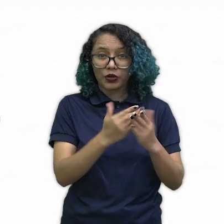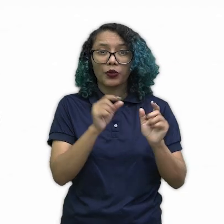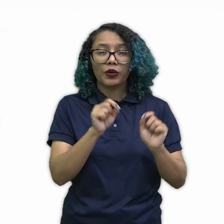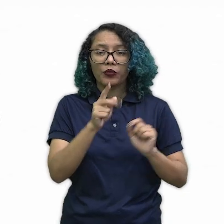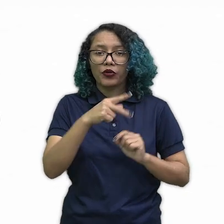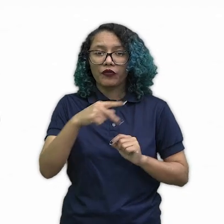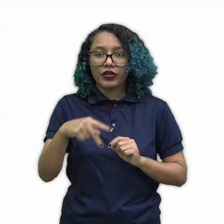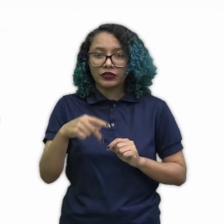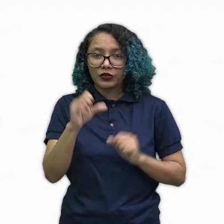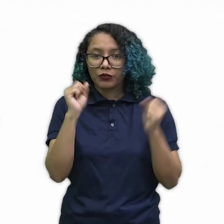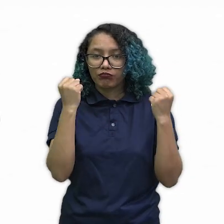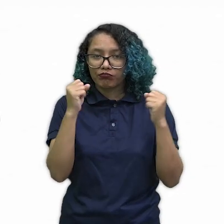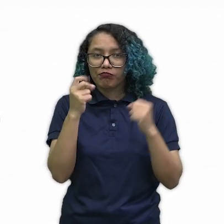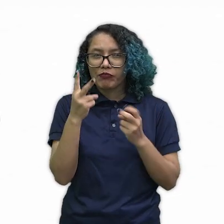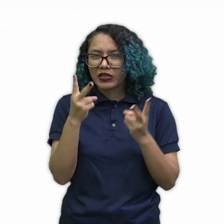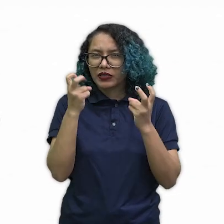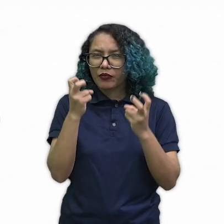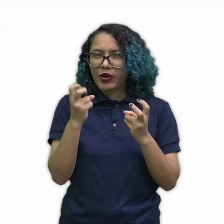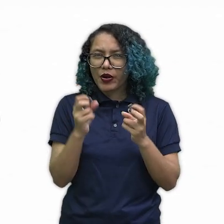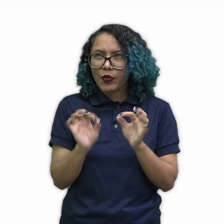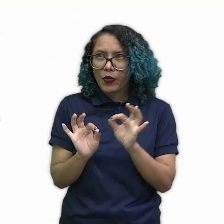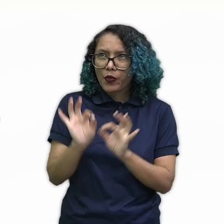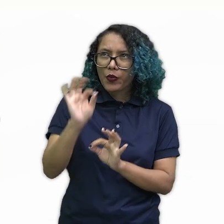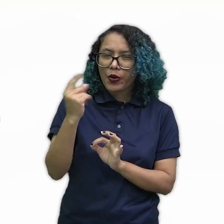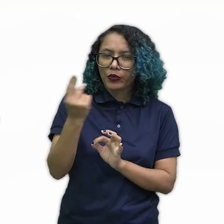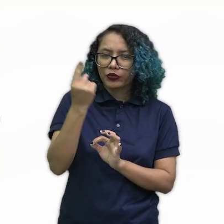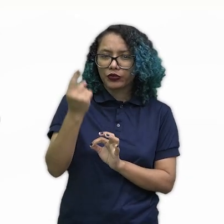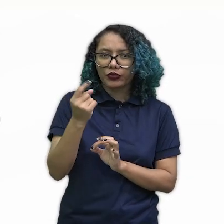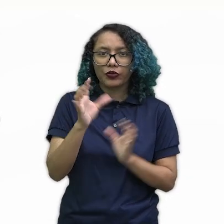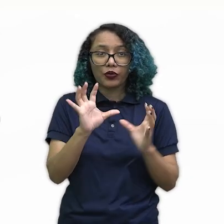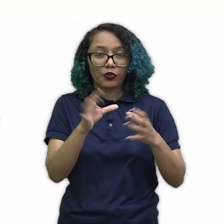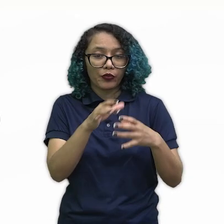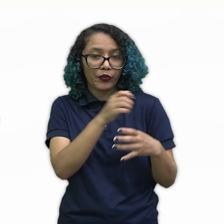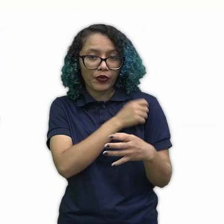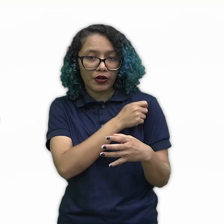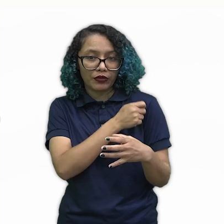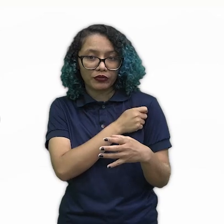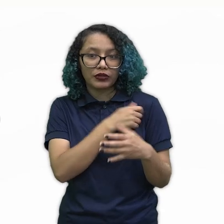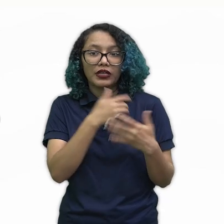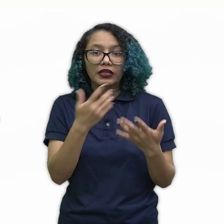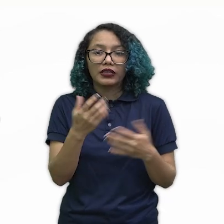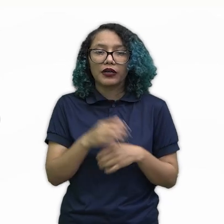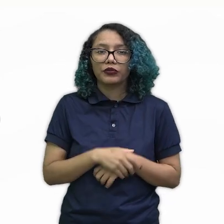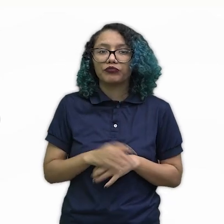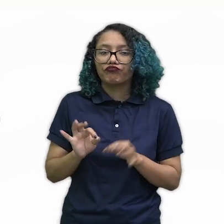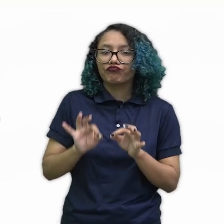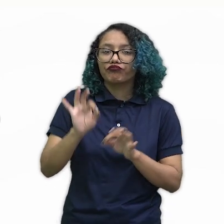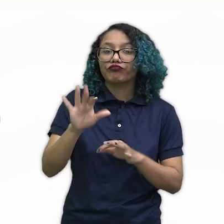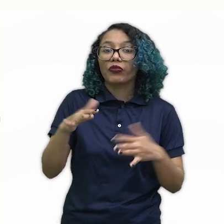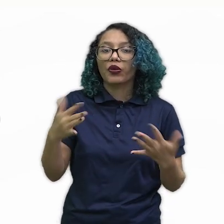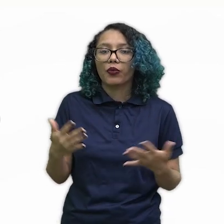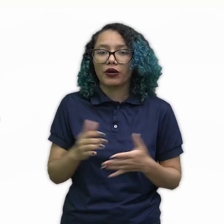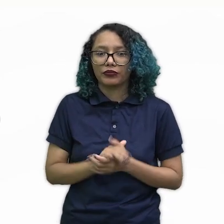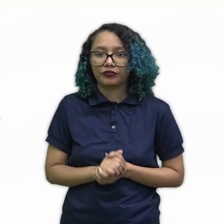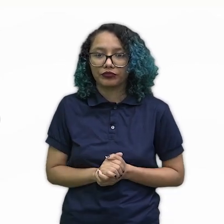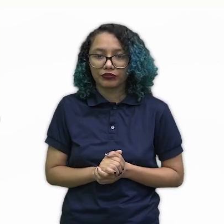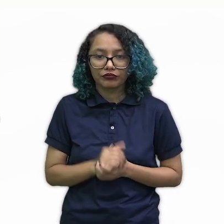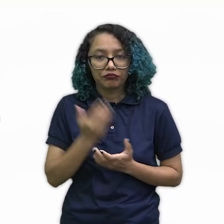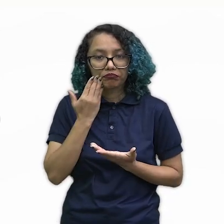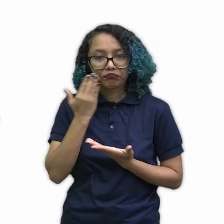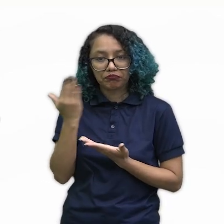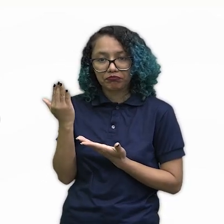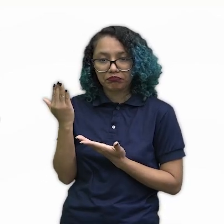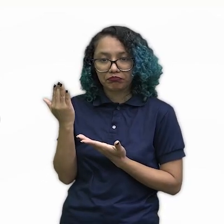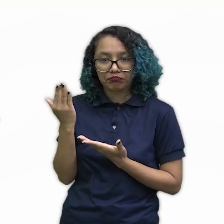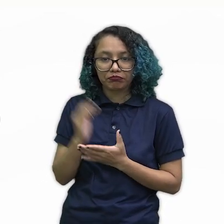física anotou a altura de um grupo de alunos. Considerando que os valores medidos foram esses